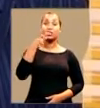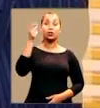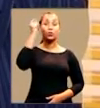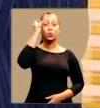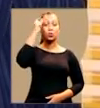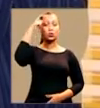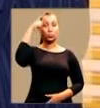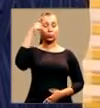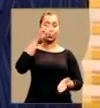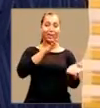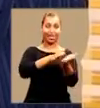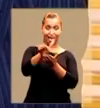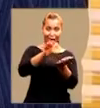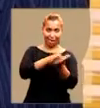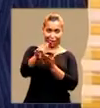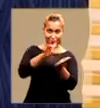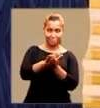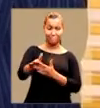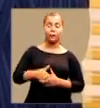cultura gasta.